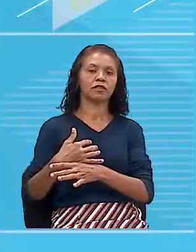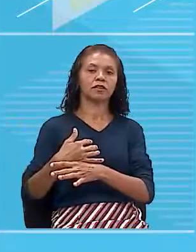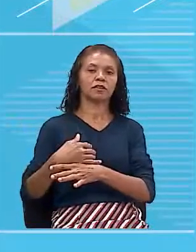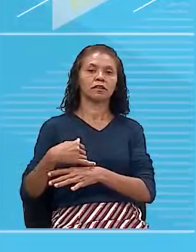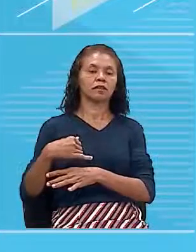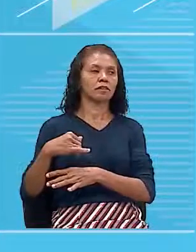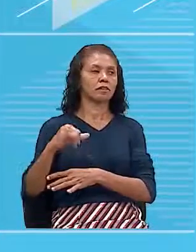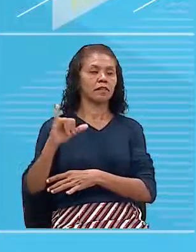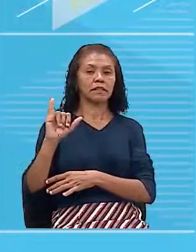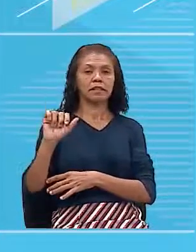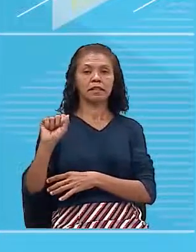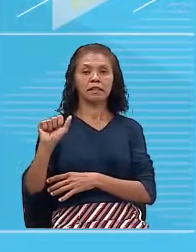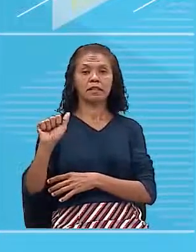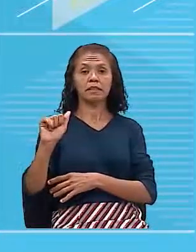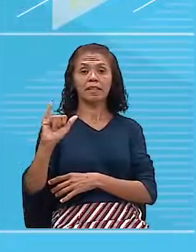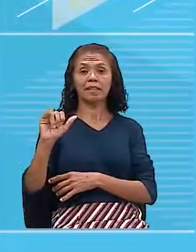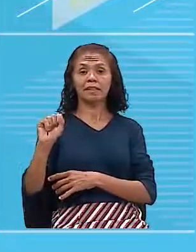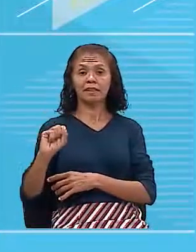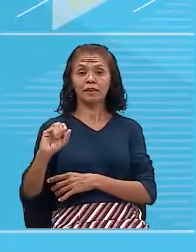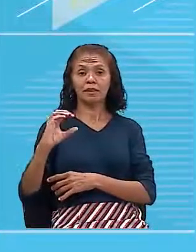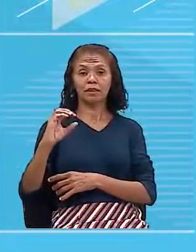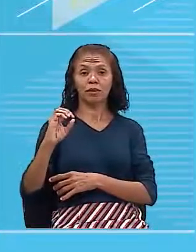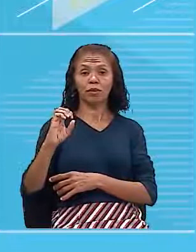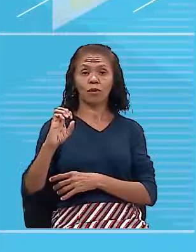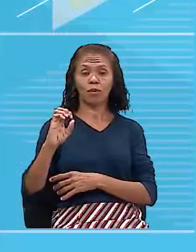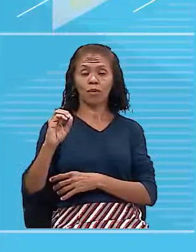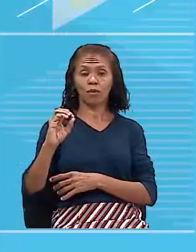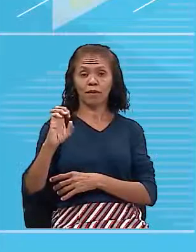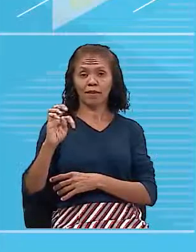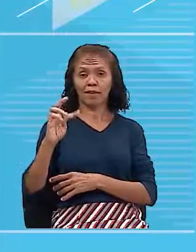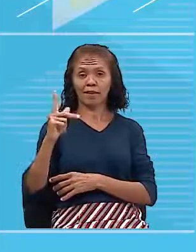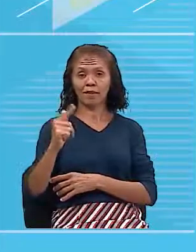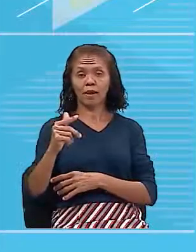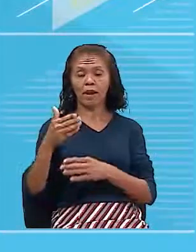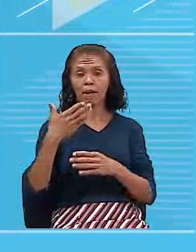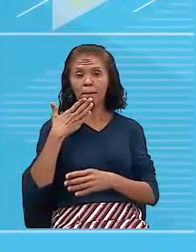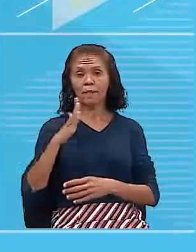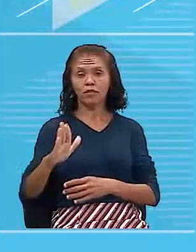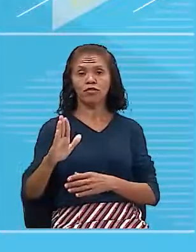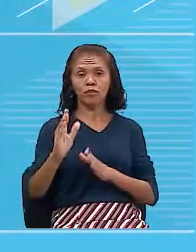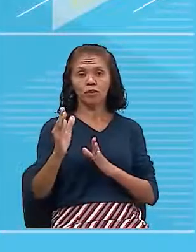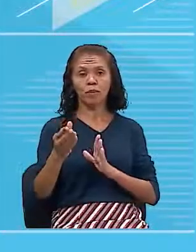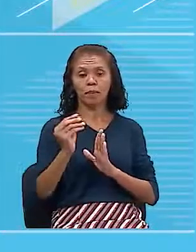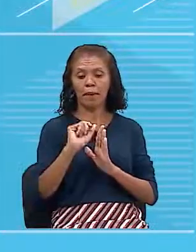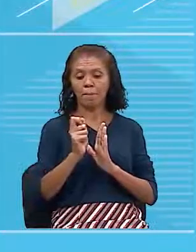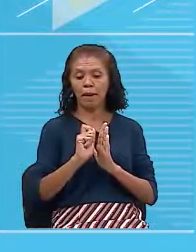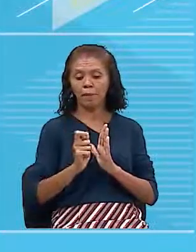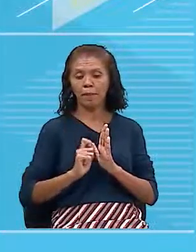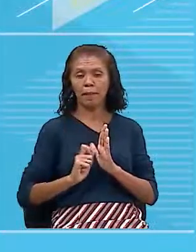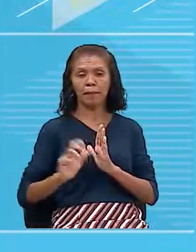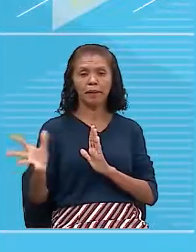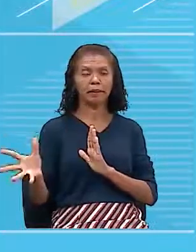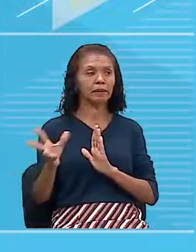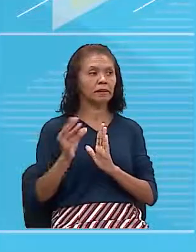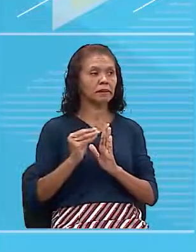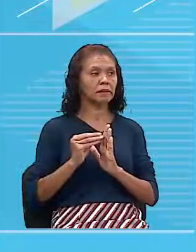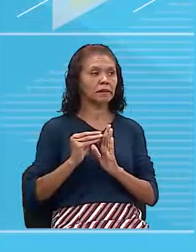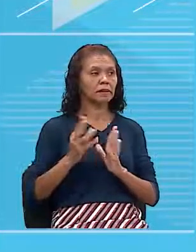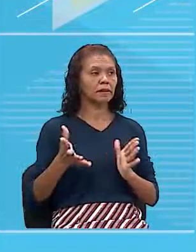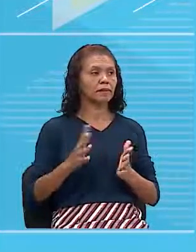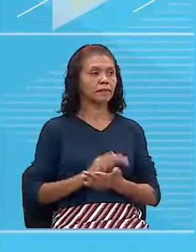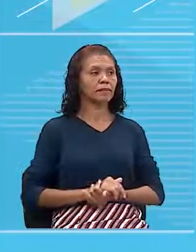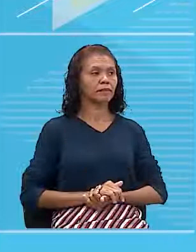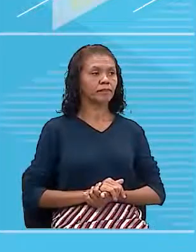tava copiando muito interessada tá então quando tem assim a gente não pode dispensar não